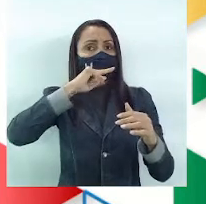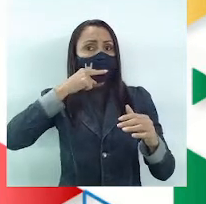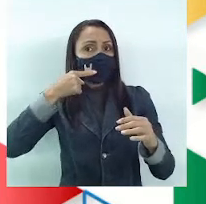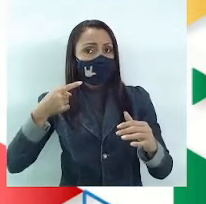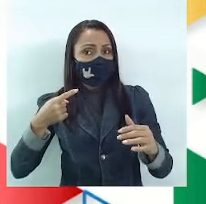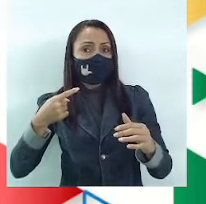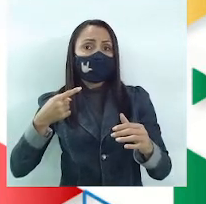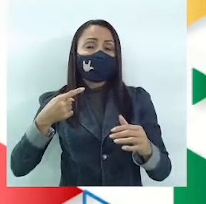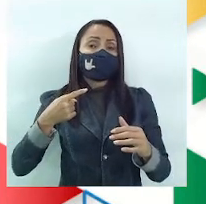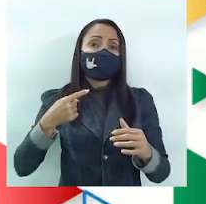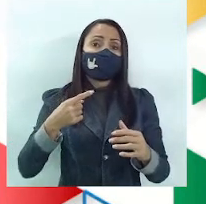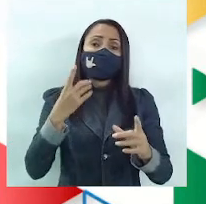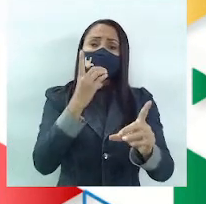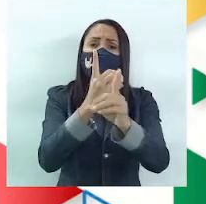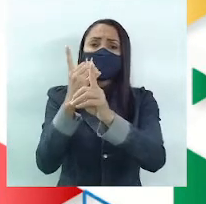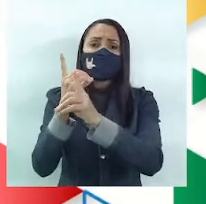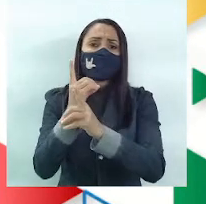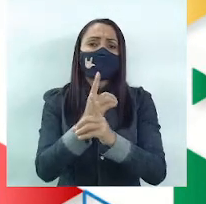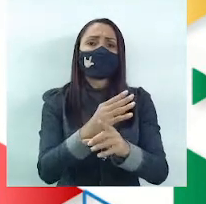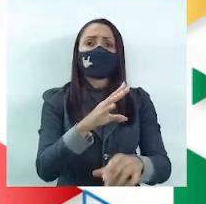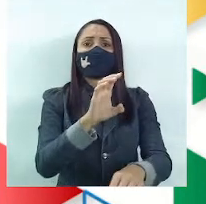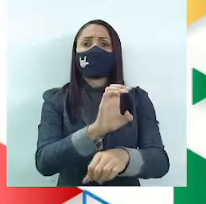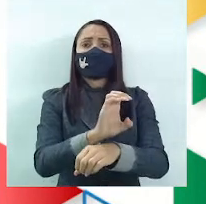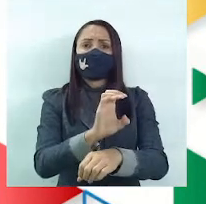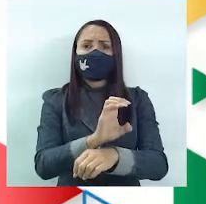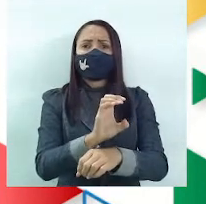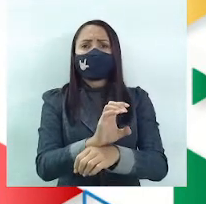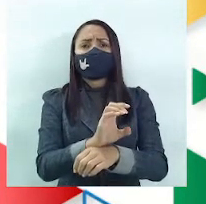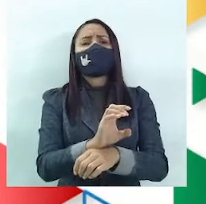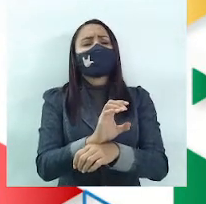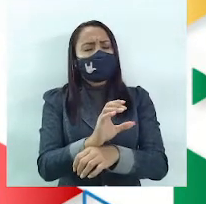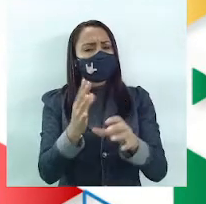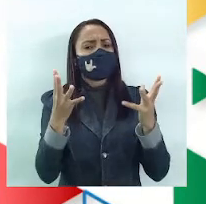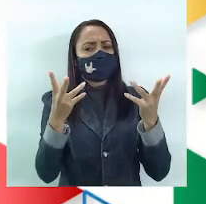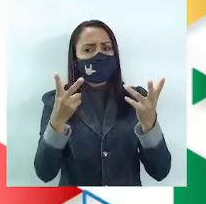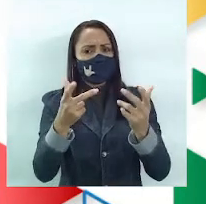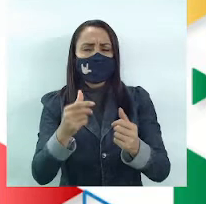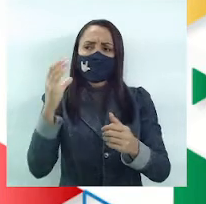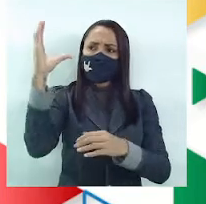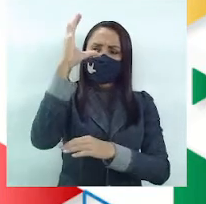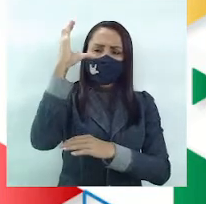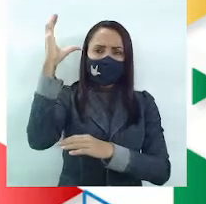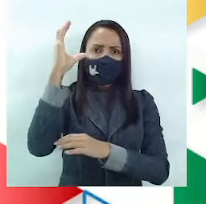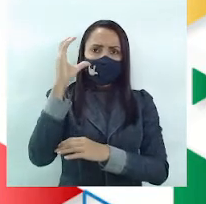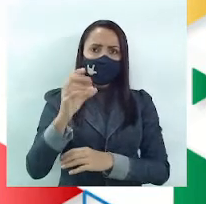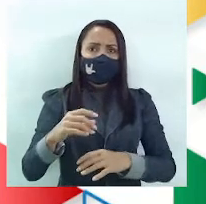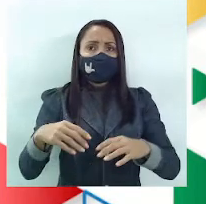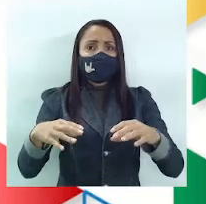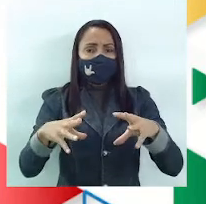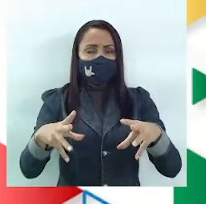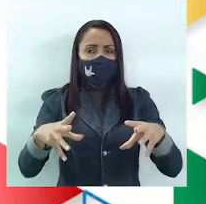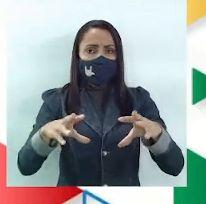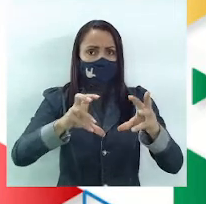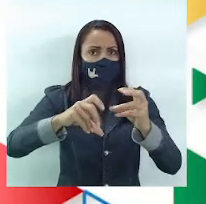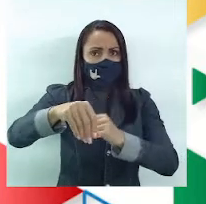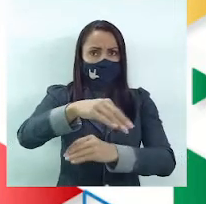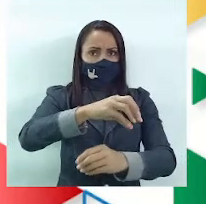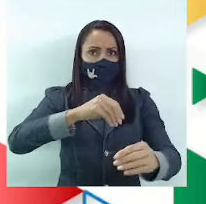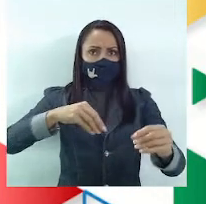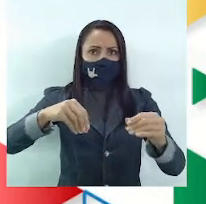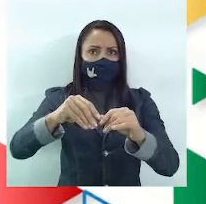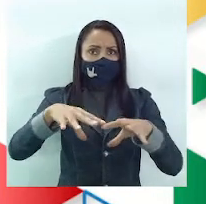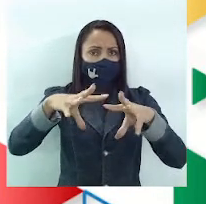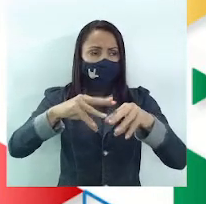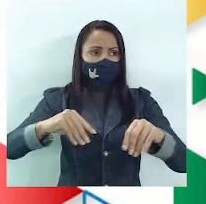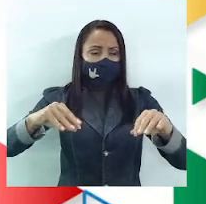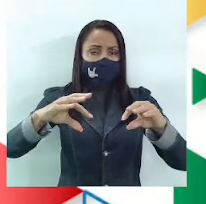Madeira. Encontrou no nosso estado as condições propícias, como o clima e o solo massapé, que para o desenvolvimento da espécie.